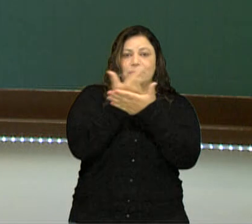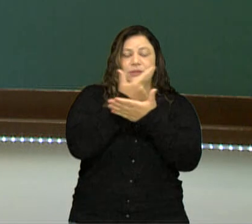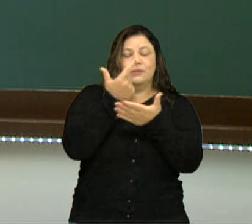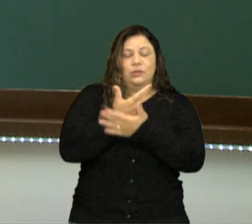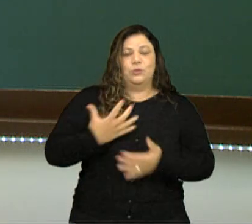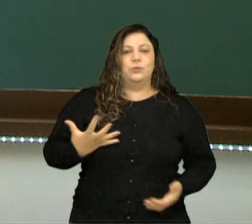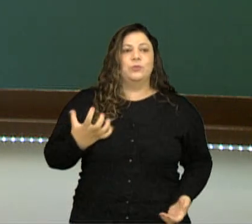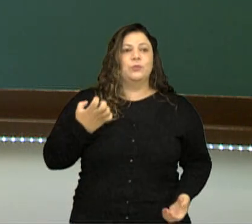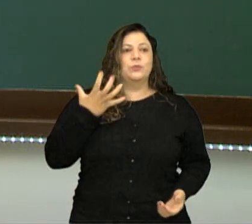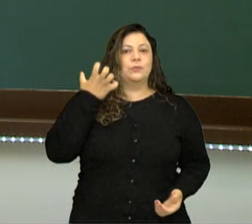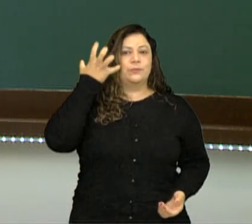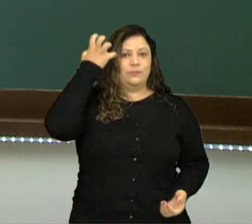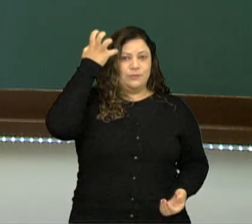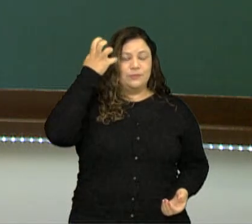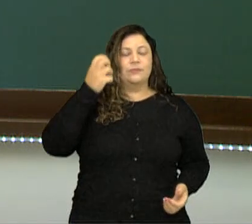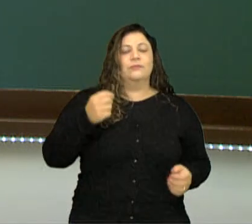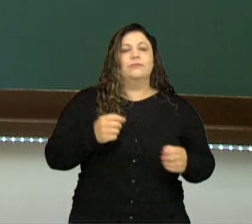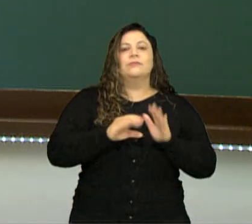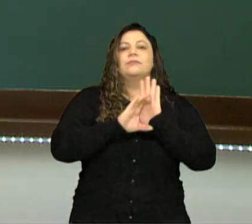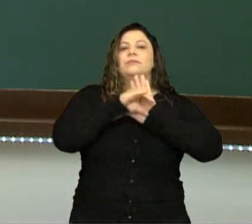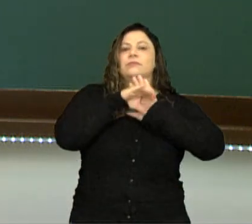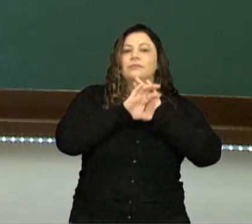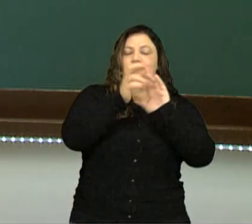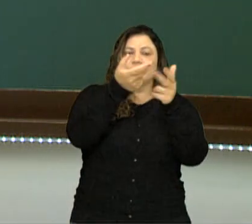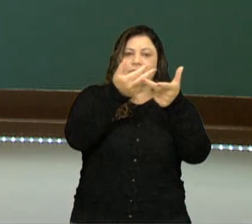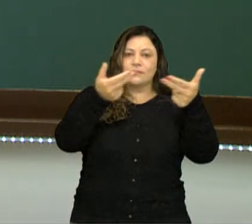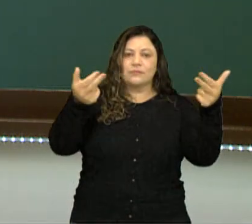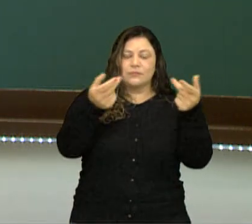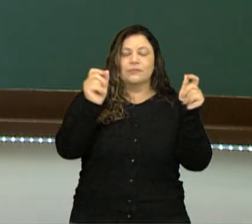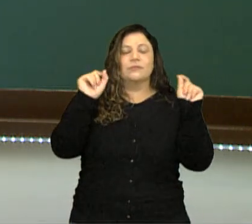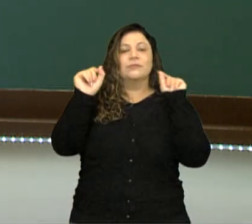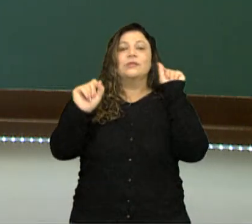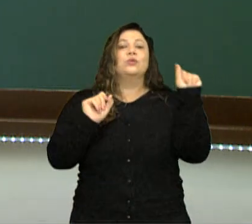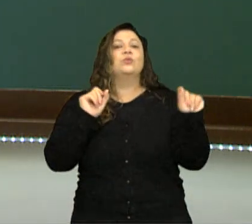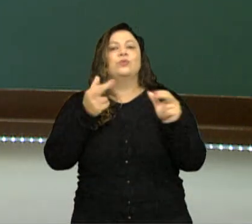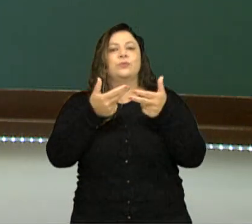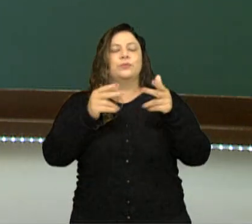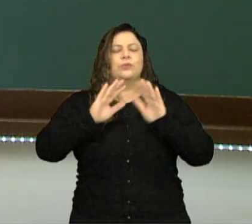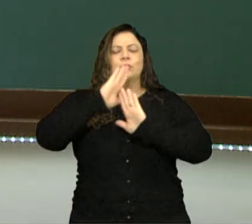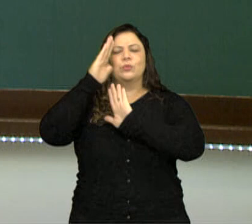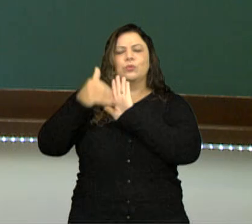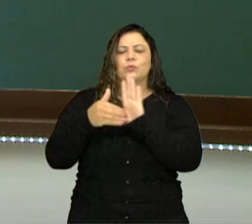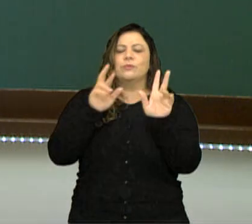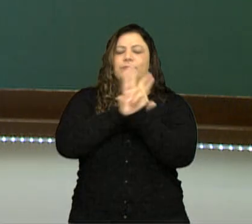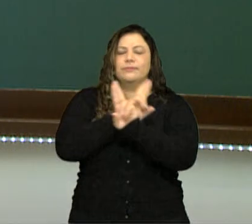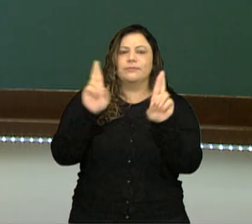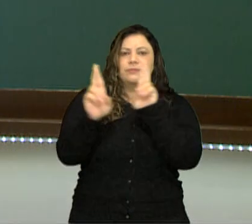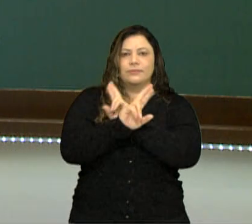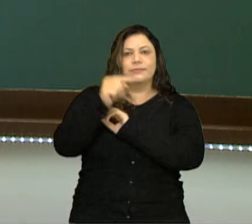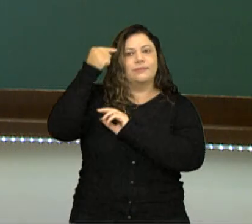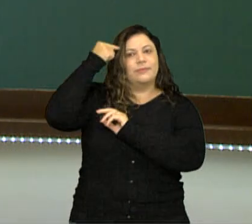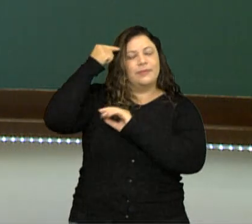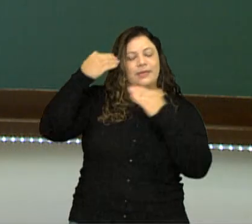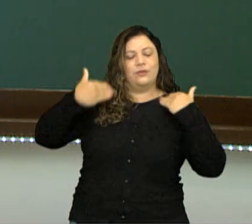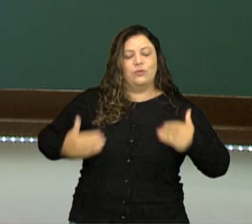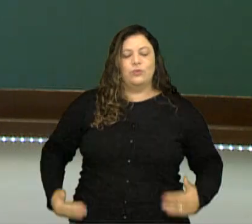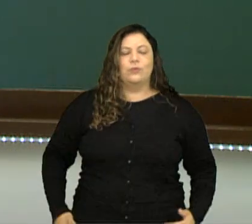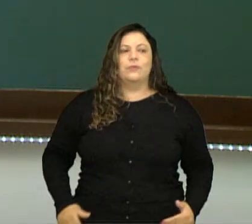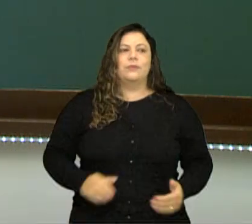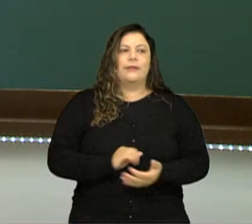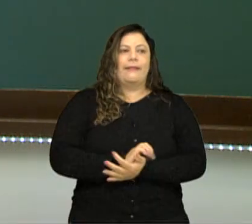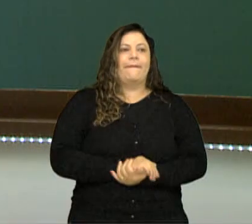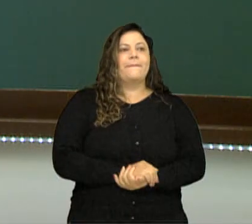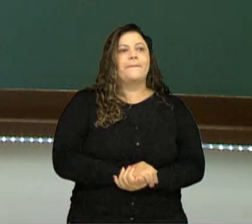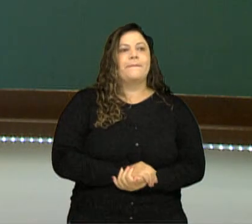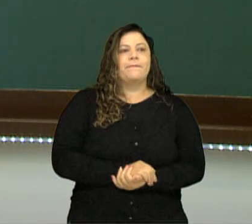ver concepções de Spinoza ainda sobre todas essas relações entre mente e corpo.